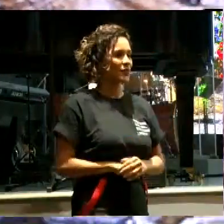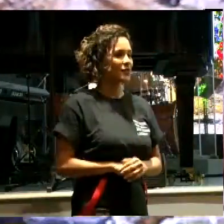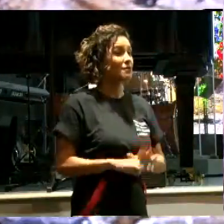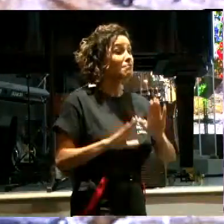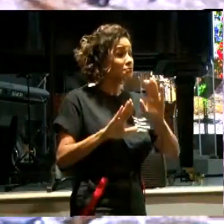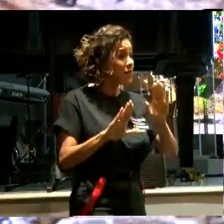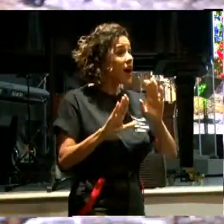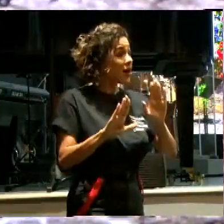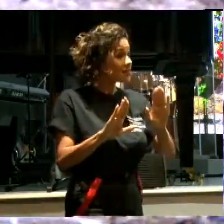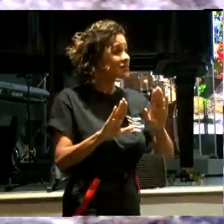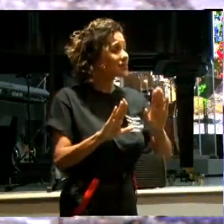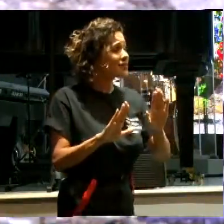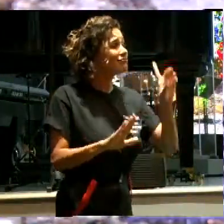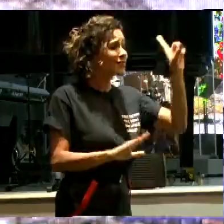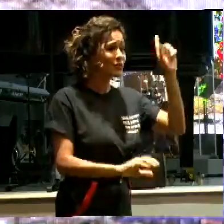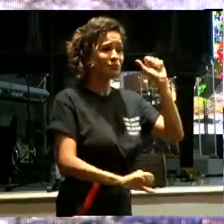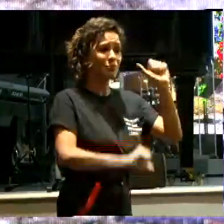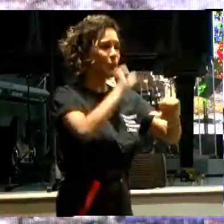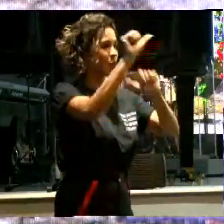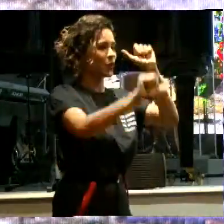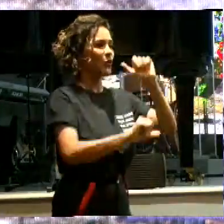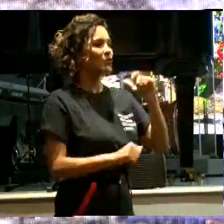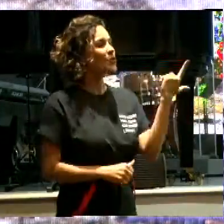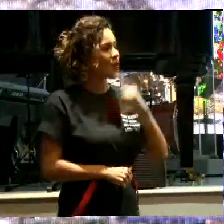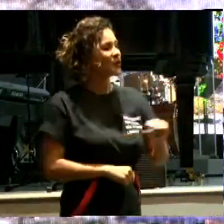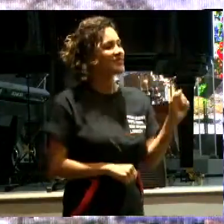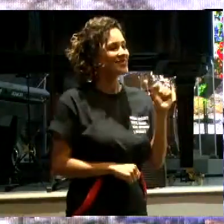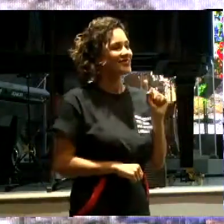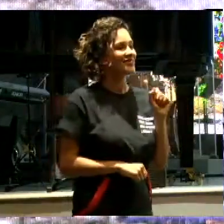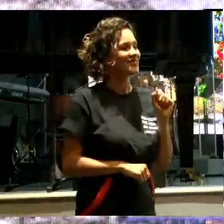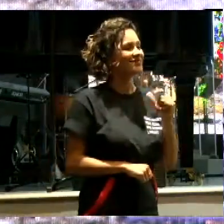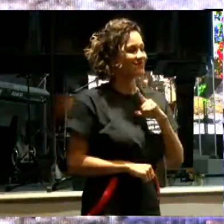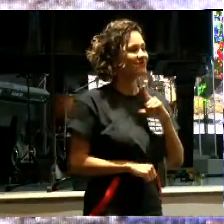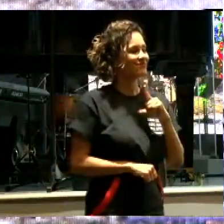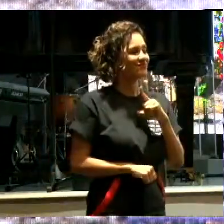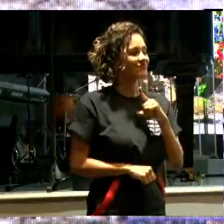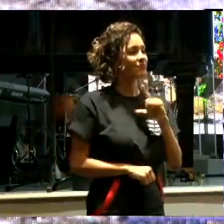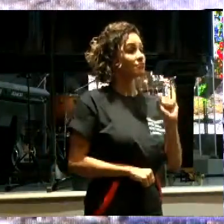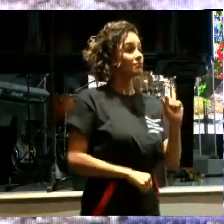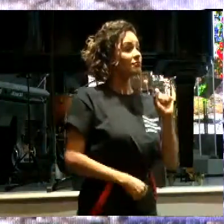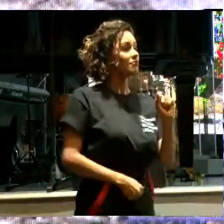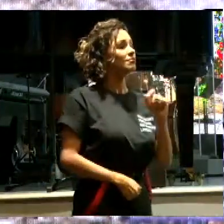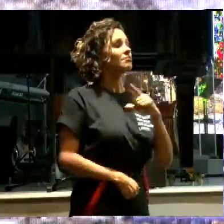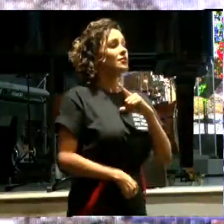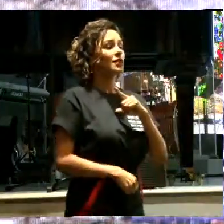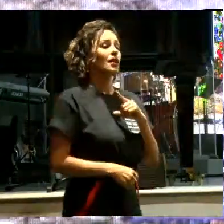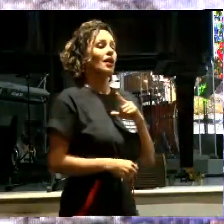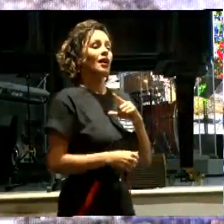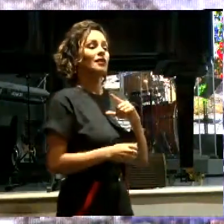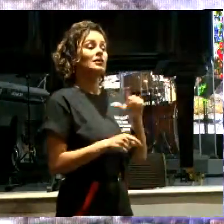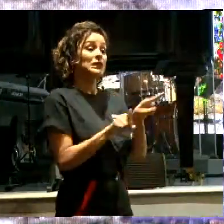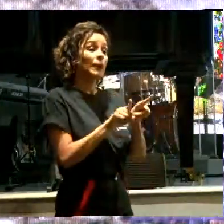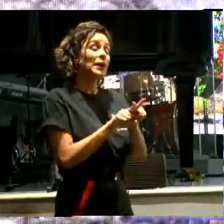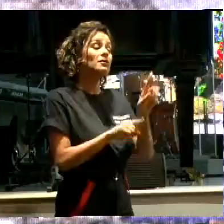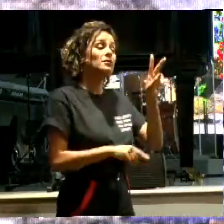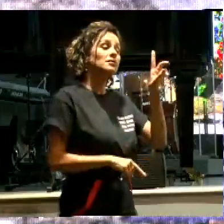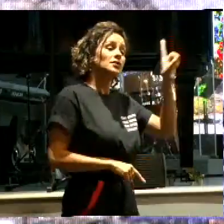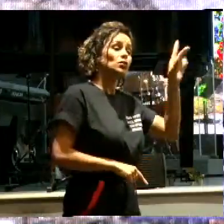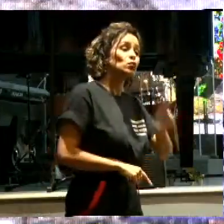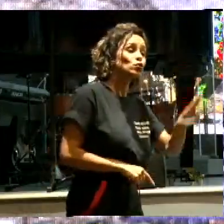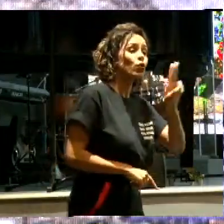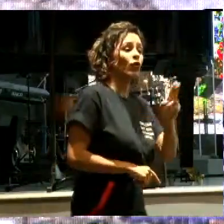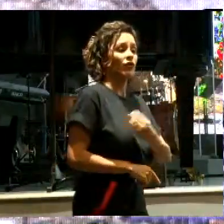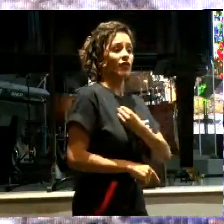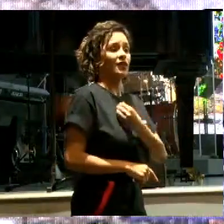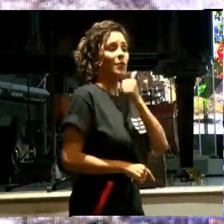Lília, falando comigo, vem dias fora para isso, para a gente passear, para a gente